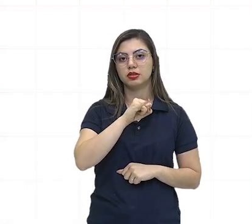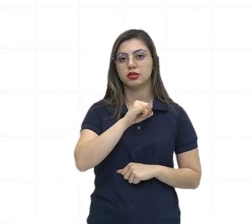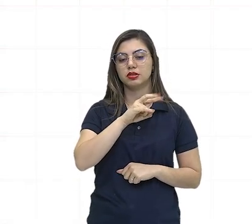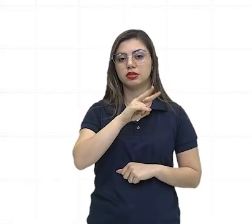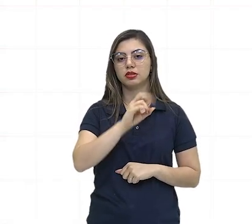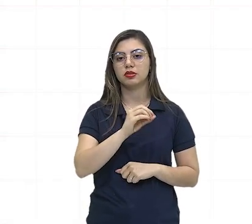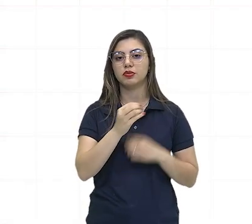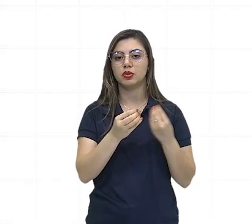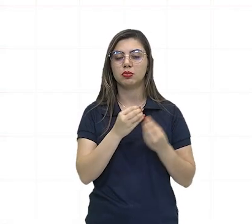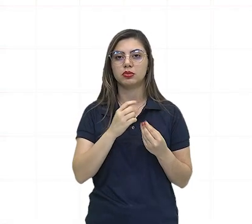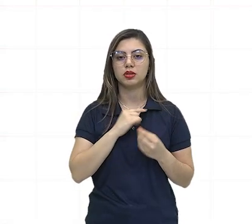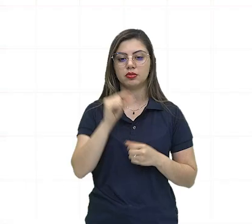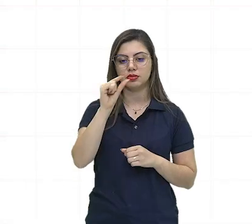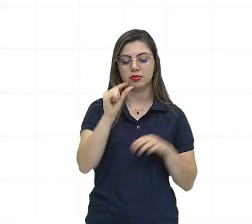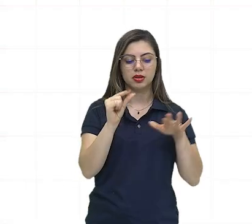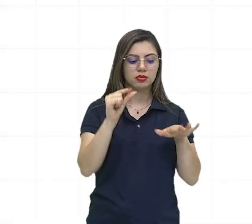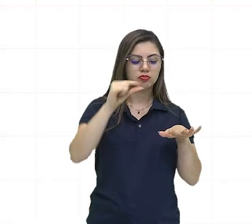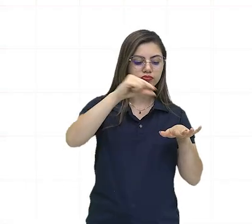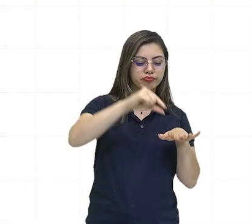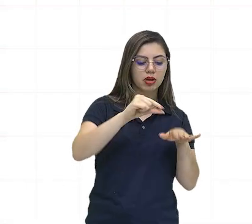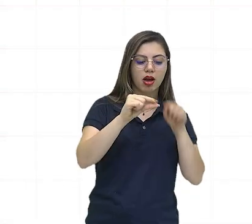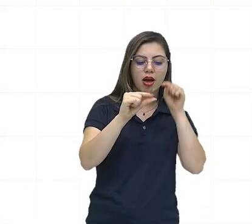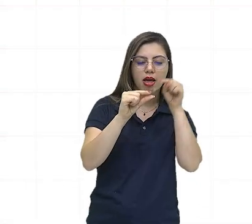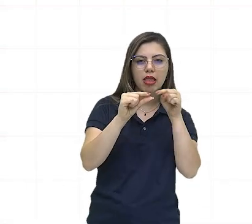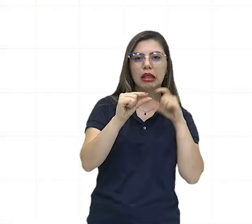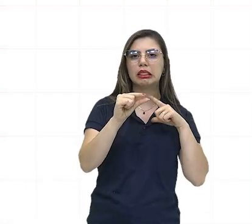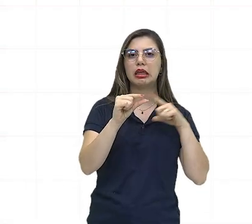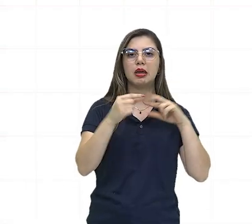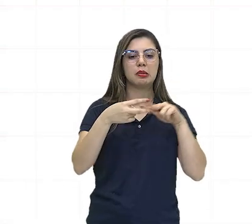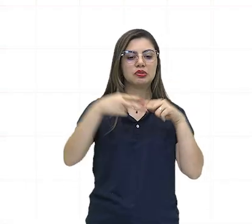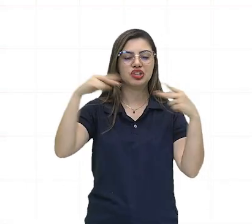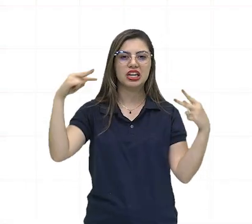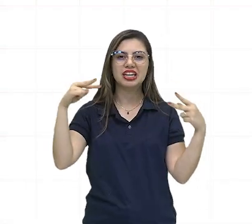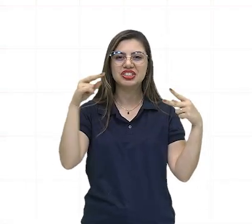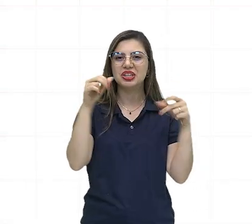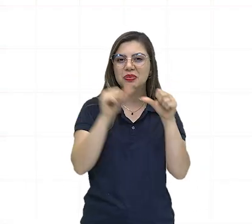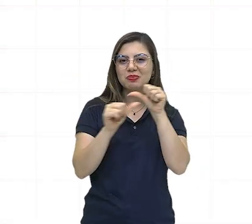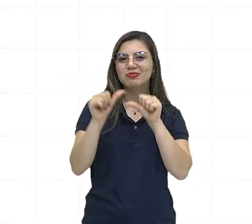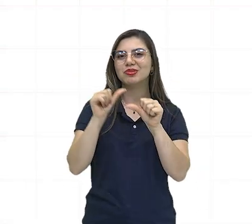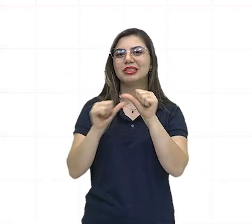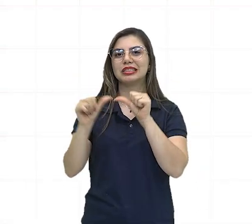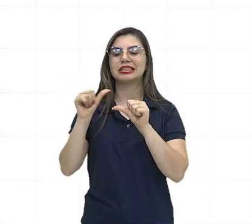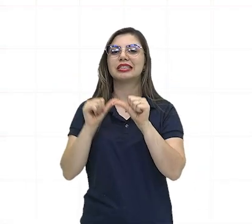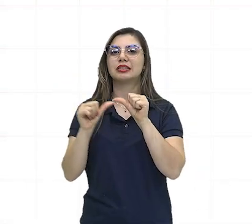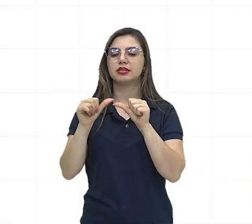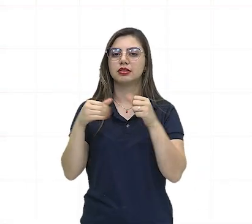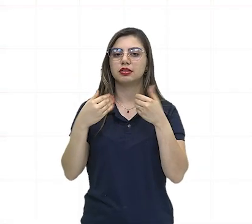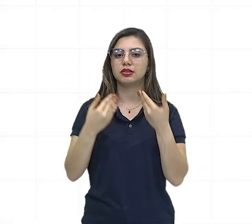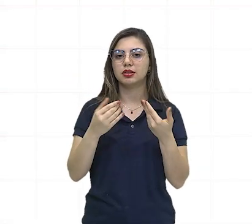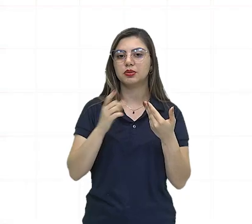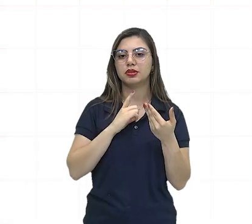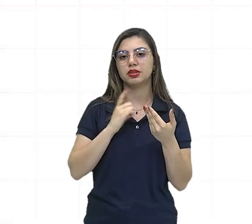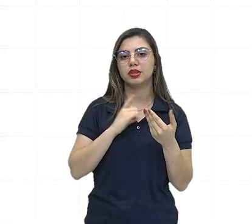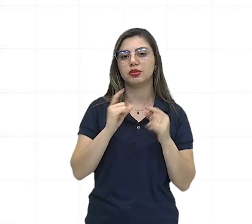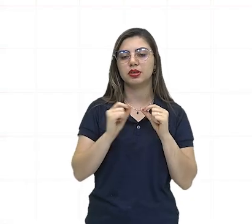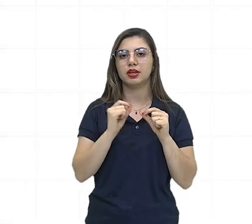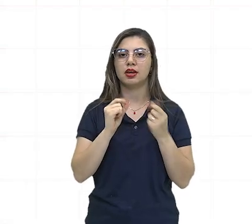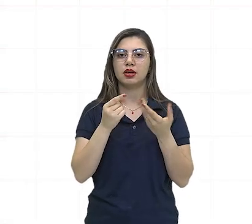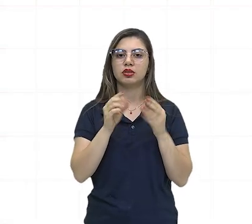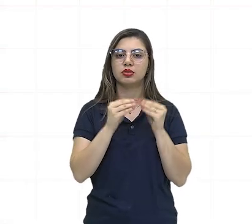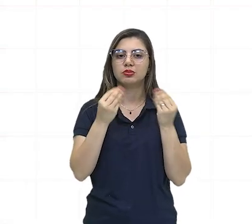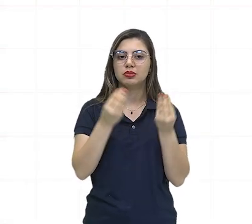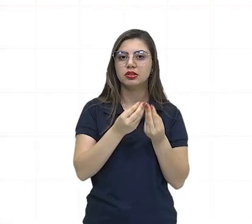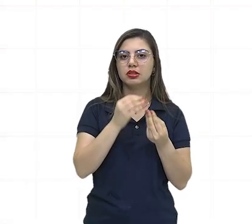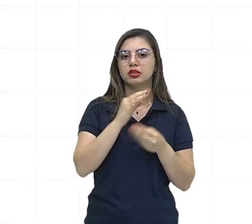de sementes geneticamente modificadas, né, trazendo ali produtos transgênicos